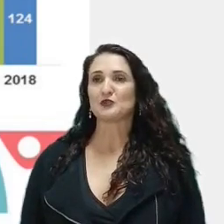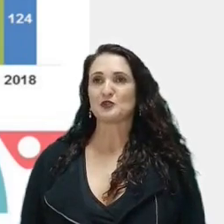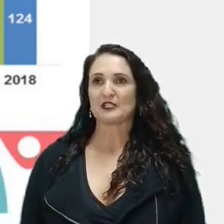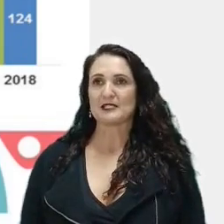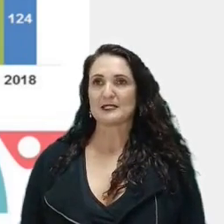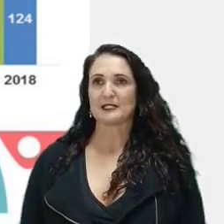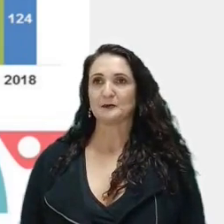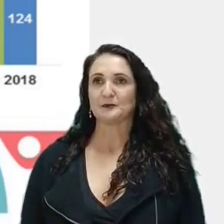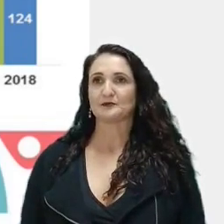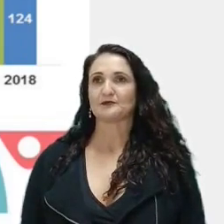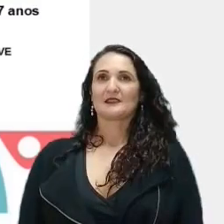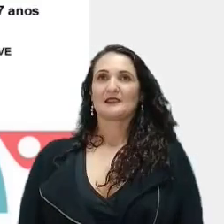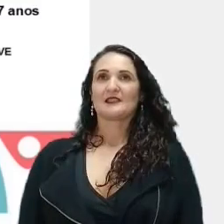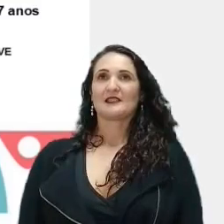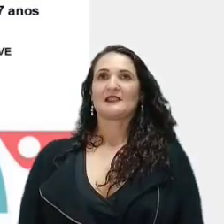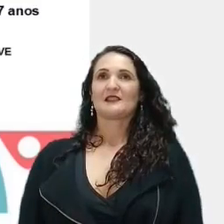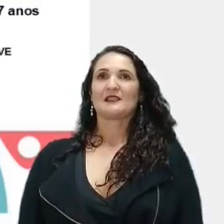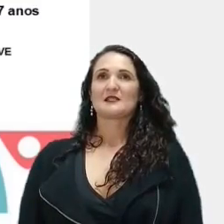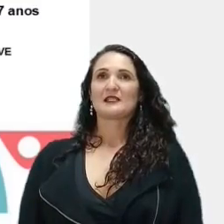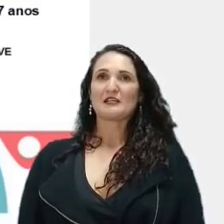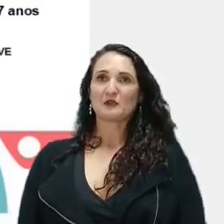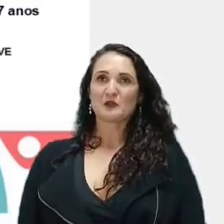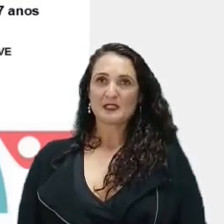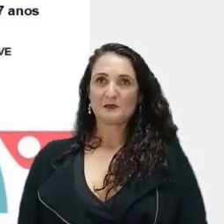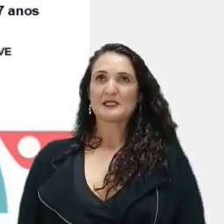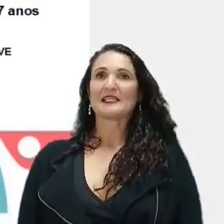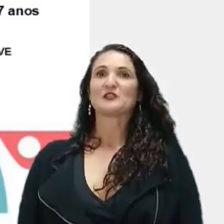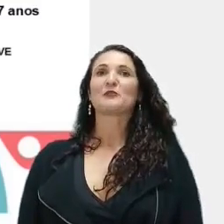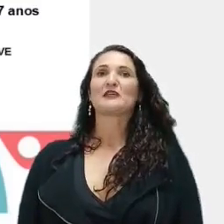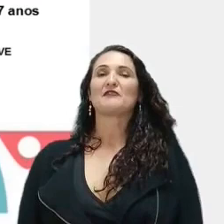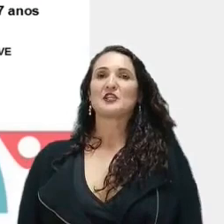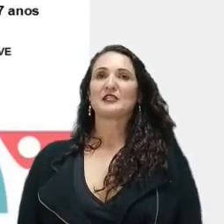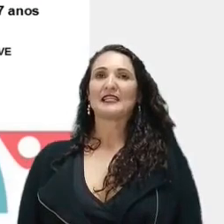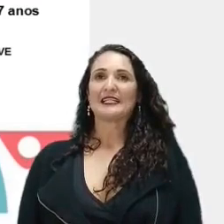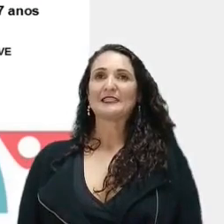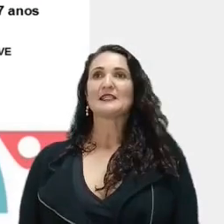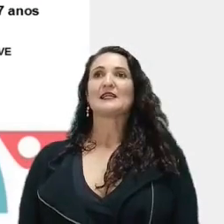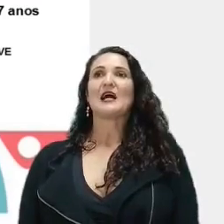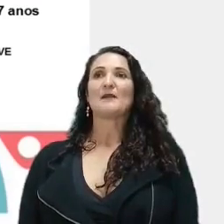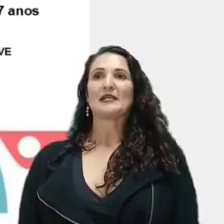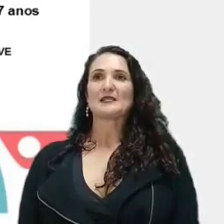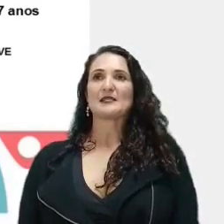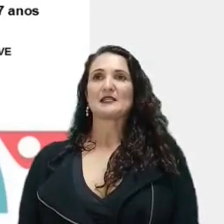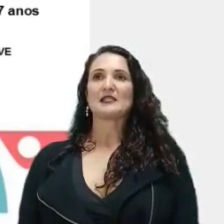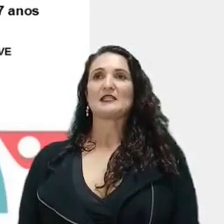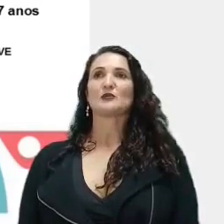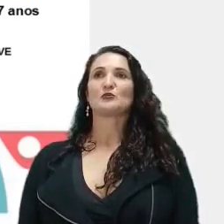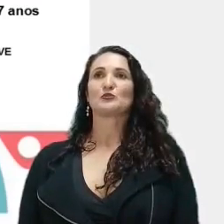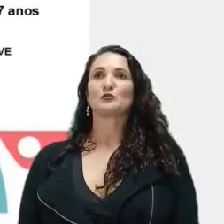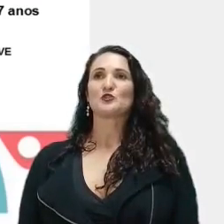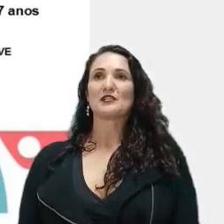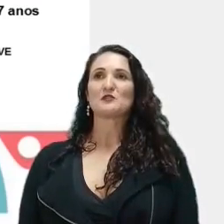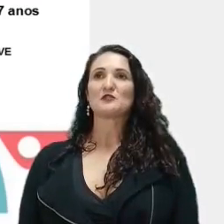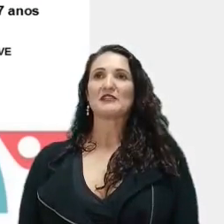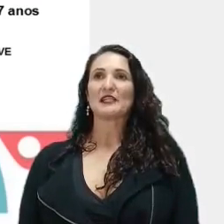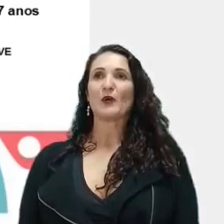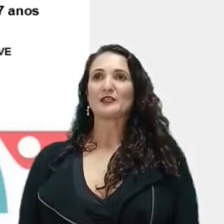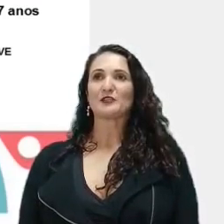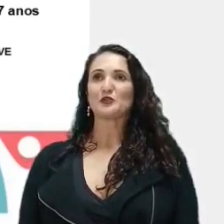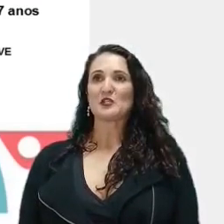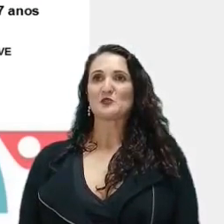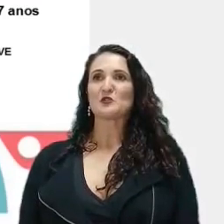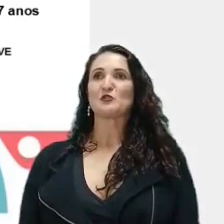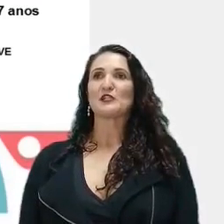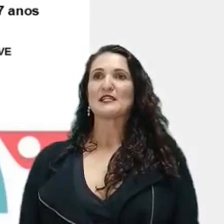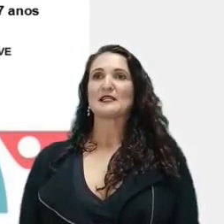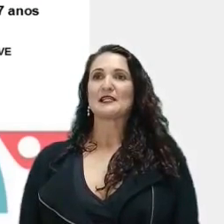ficha de notificação. Esse gráfico está representado pela faixa etária. Aparece aqui um número de 594